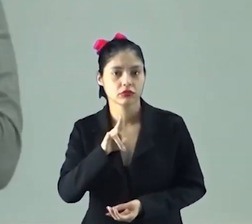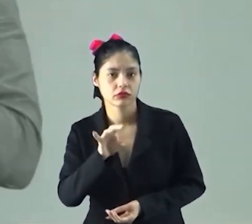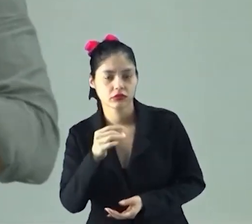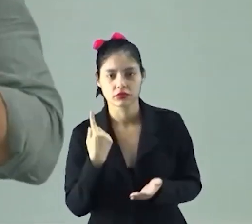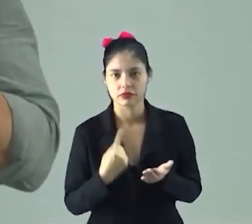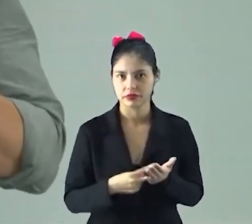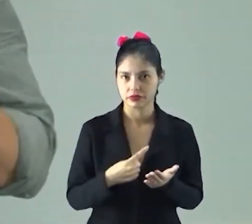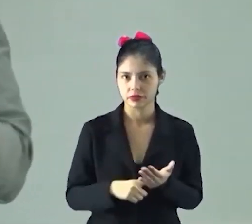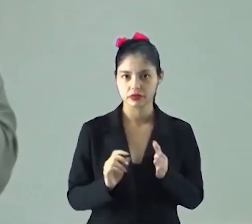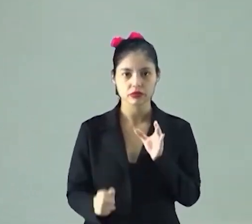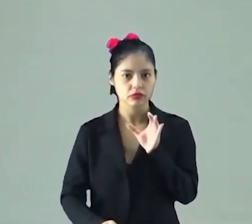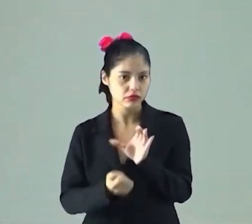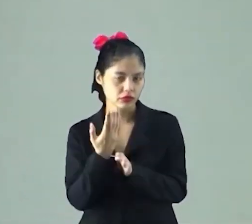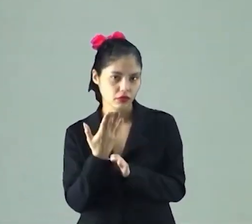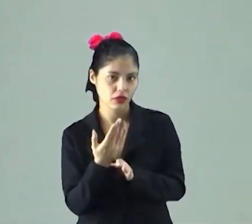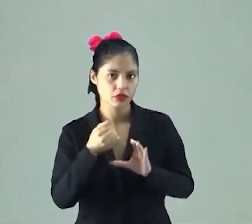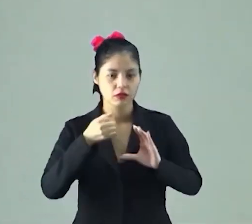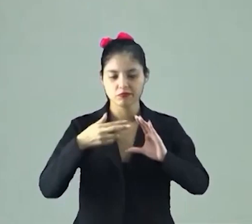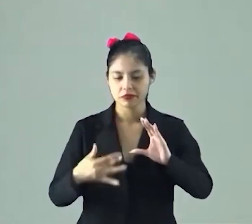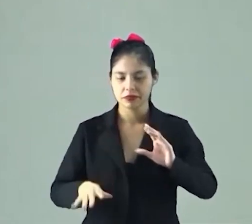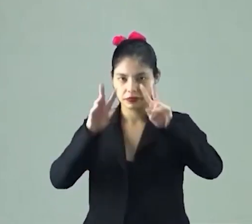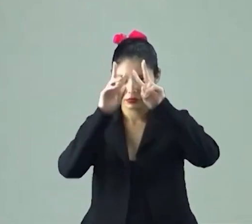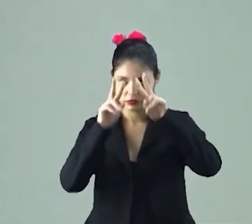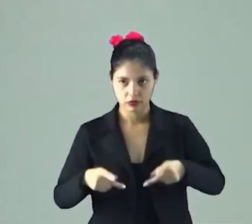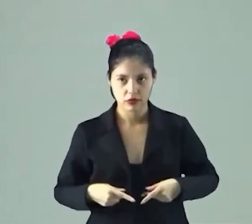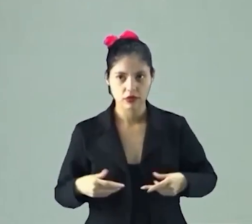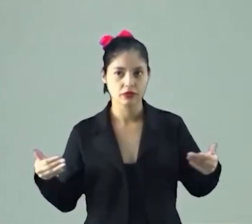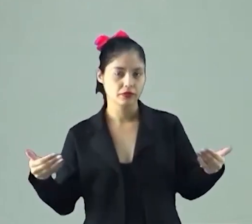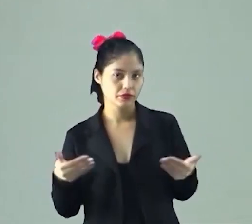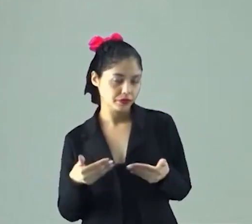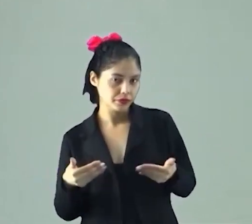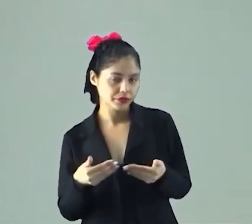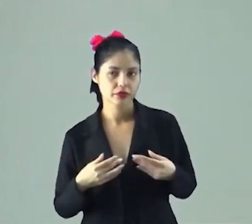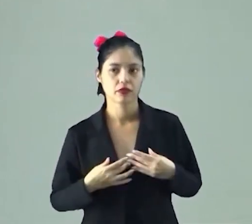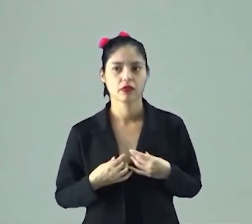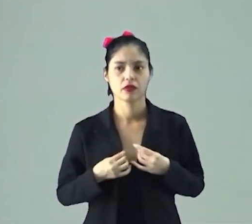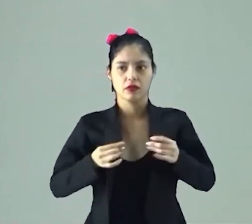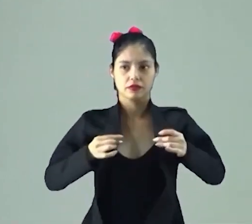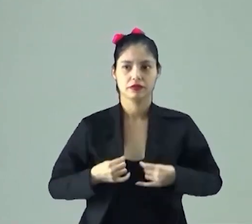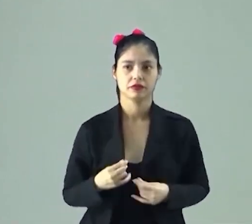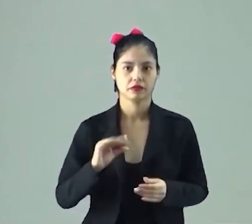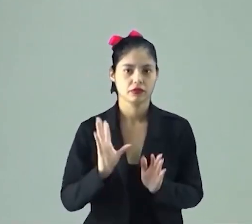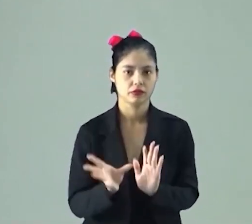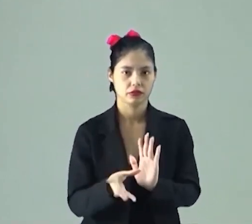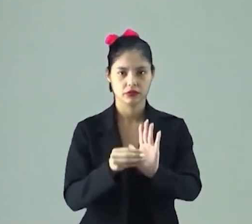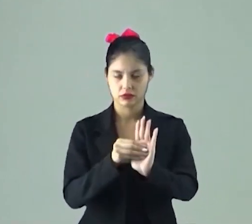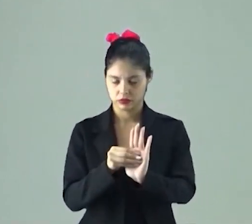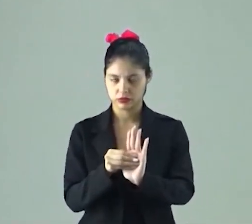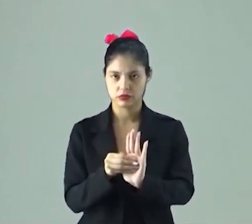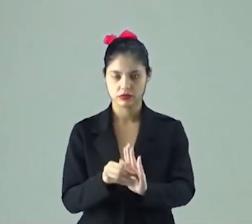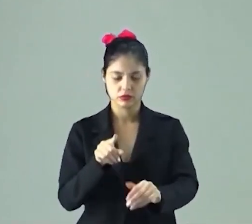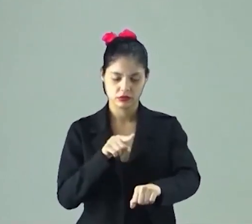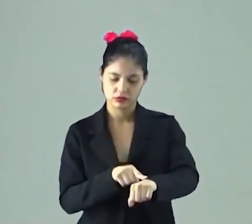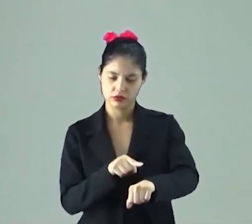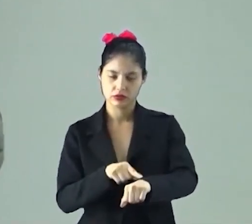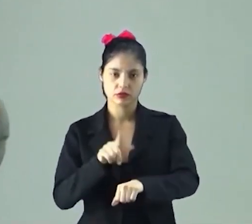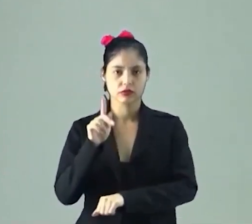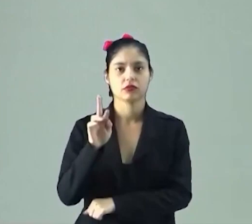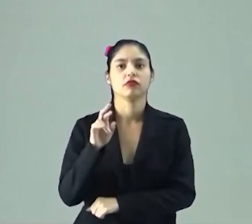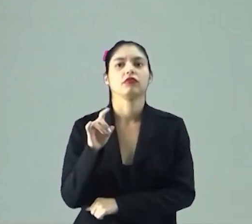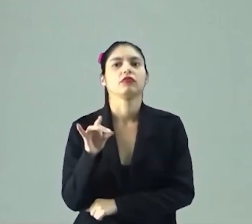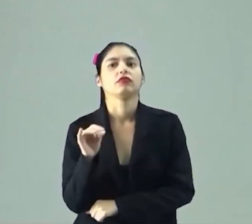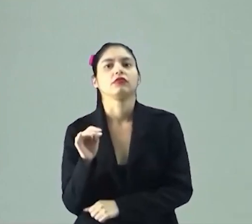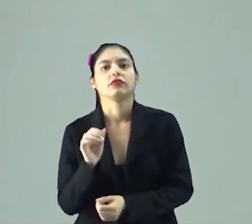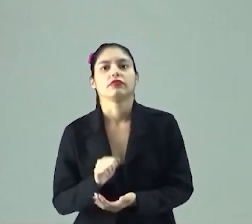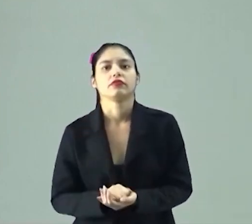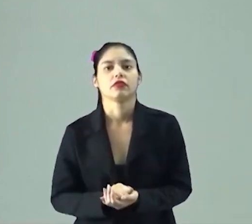gente considerar a existência da espécie humana como ela está posta hoje, e a gente colocasse o tempo geológico num